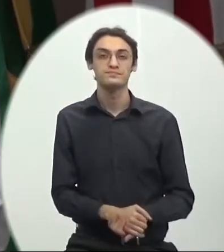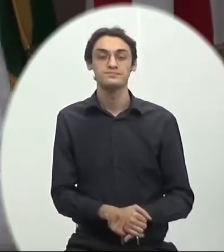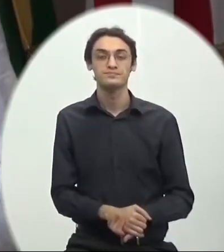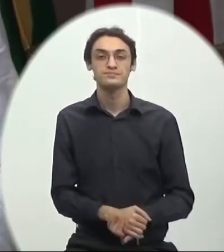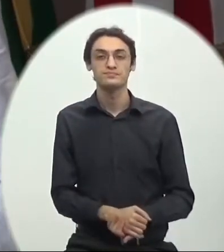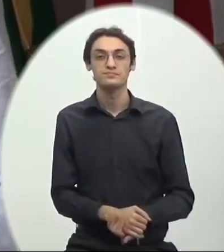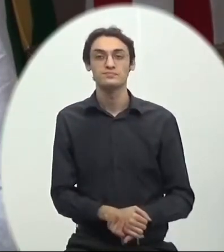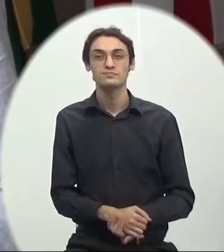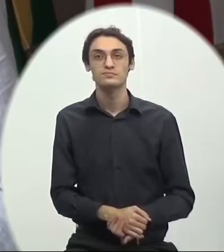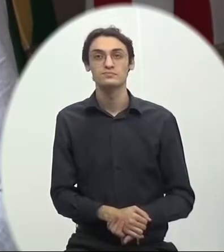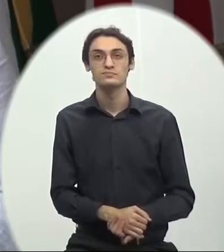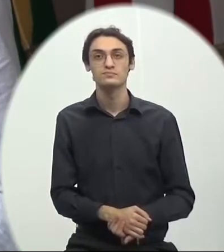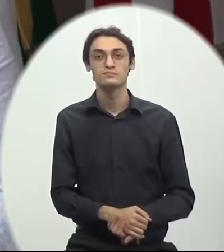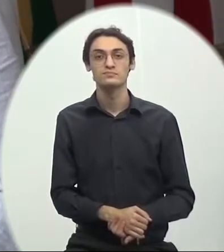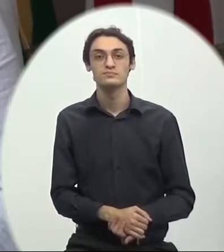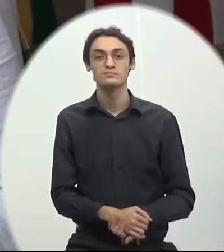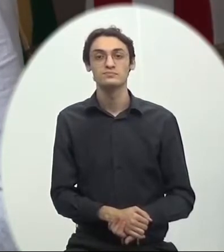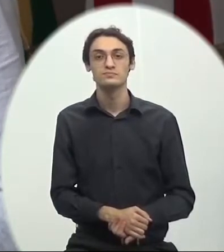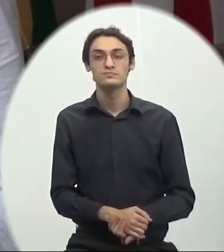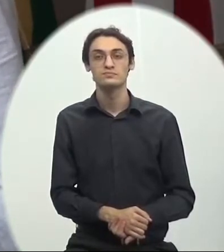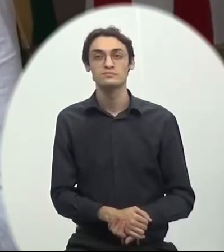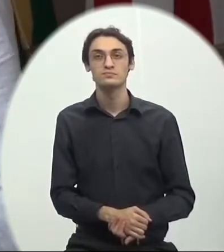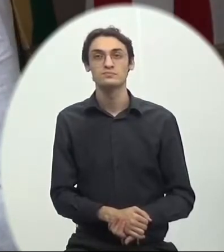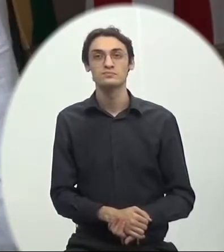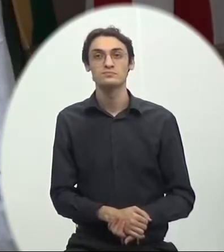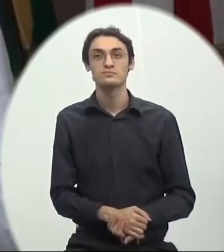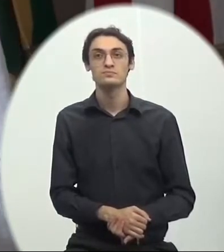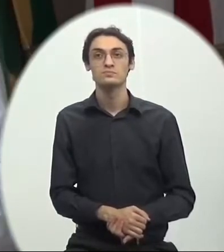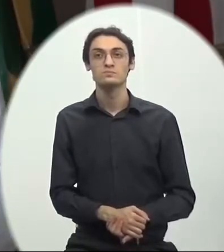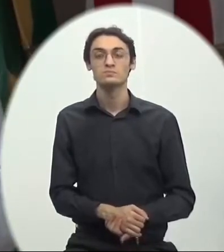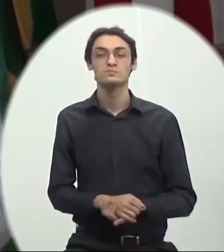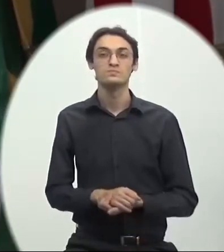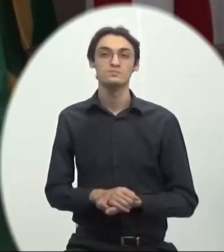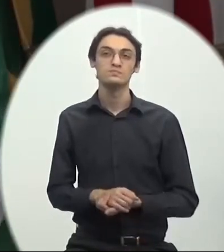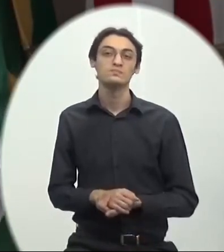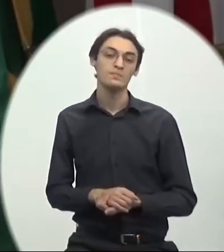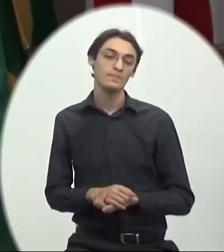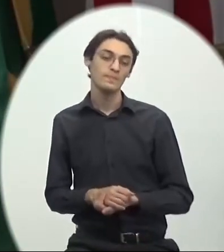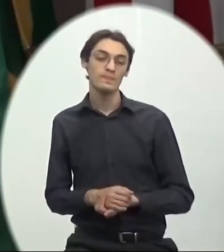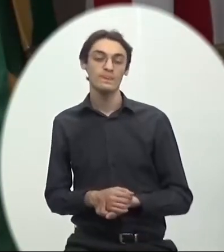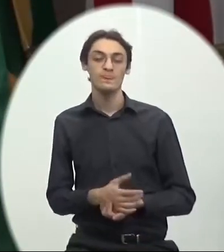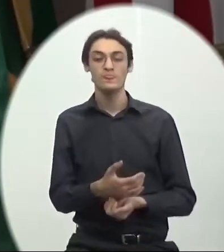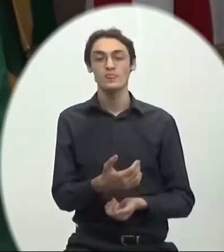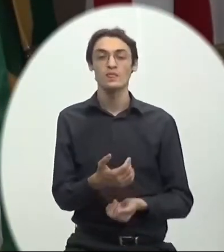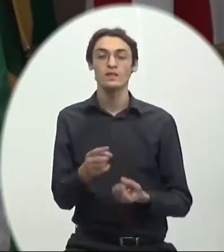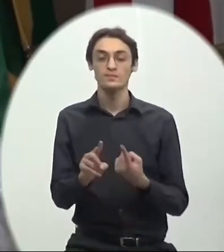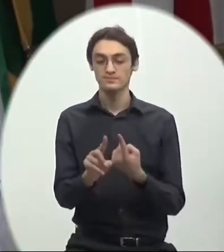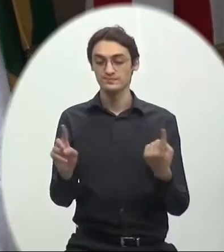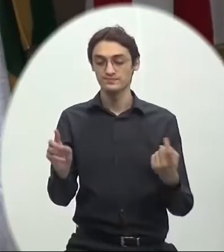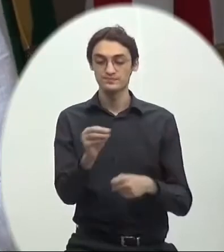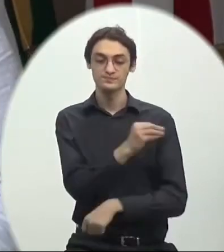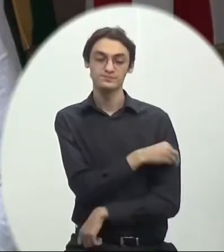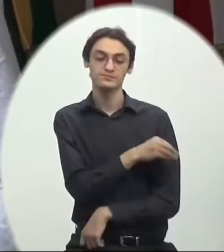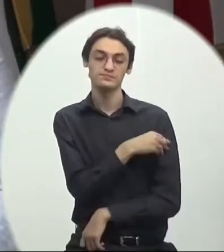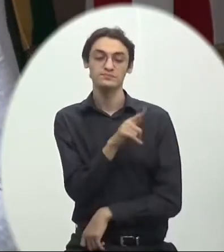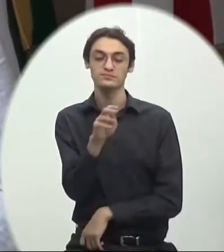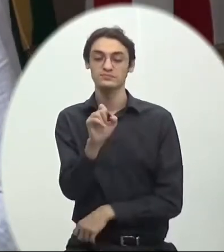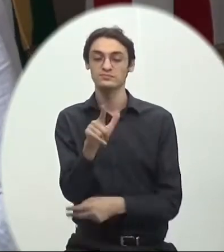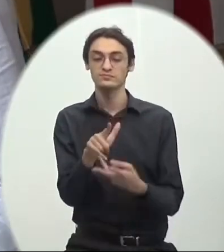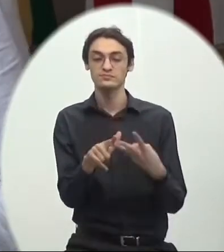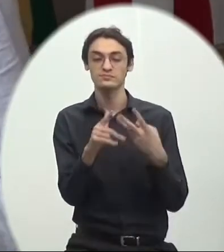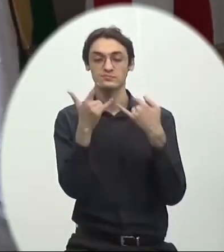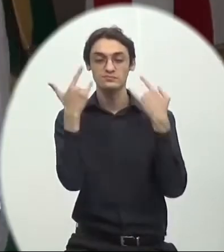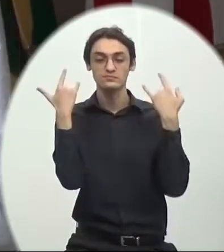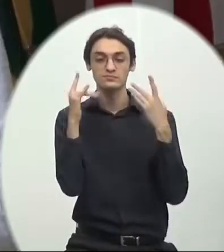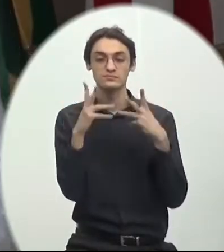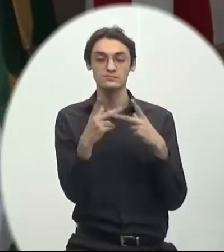tudo isso eu tenho certeza, lógico, não esquecendo a questão do distanciamento, álcool, gel, máscara, enfim, mas